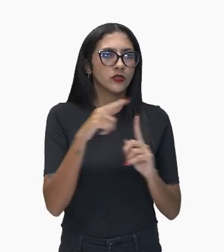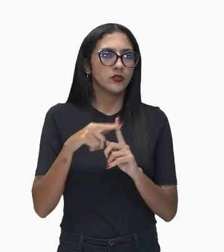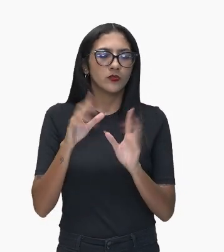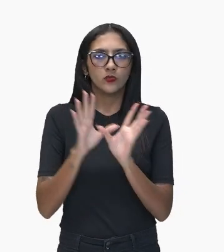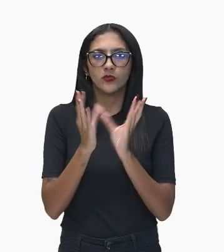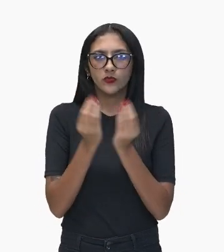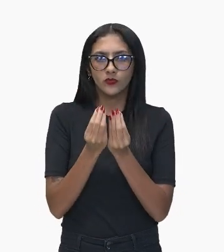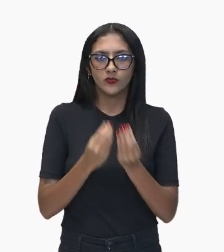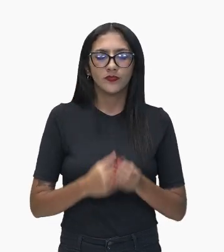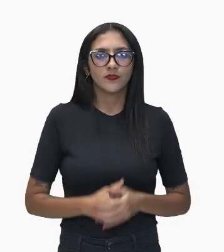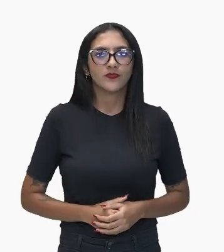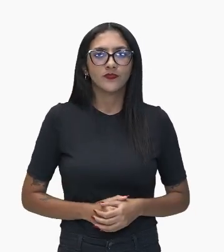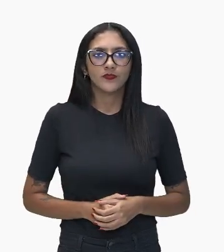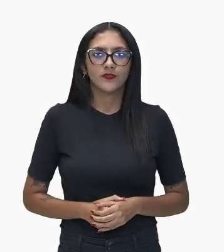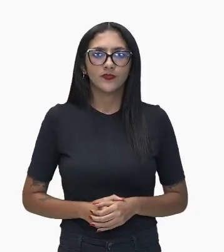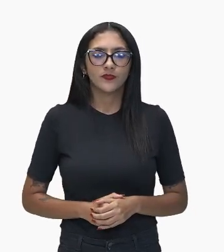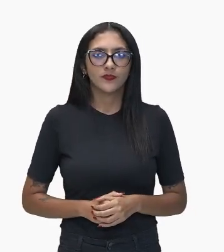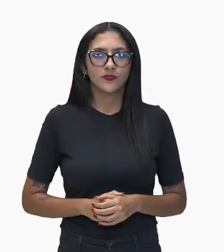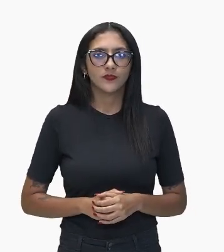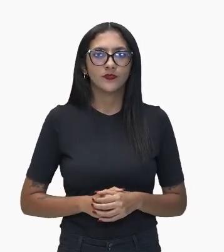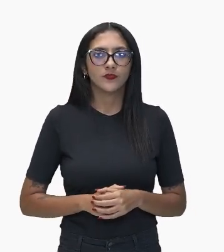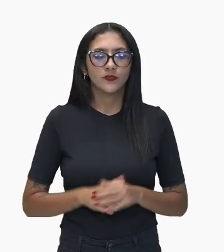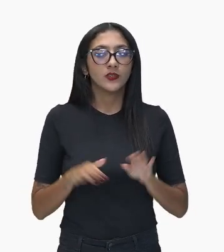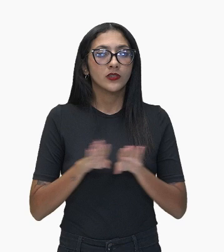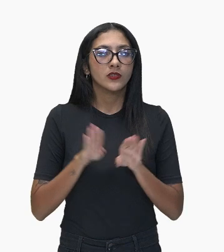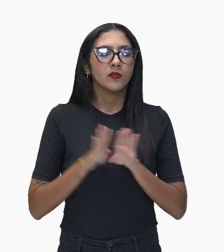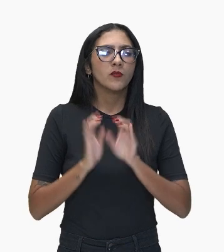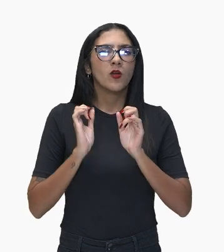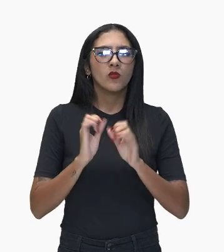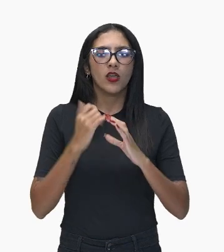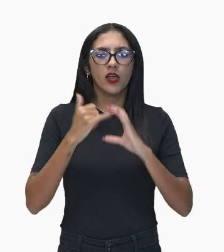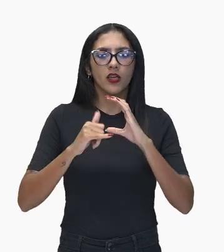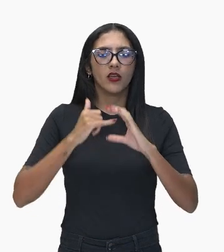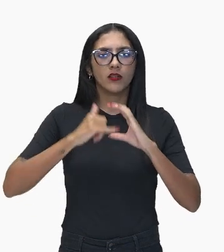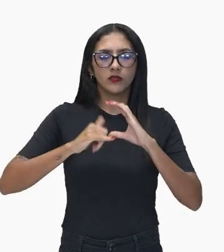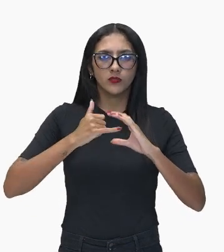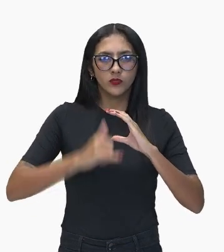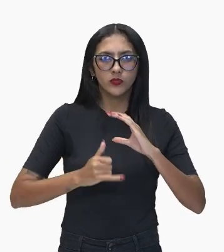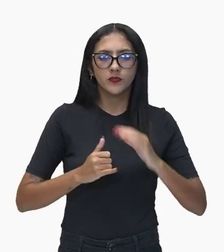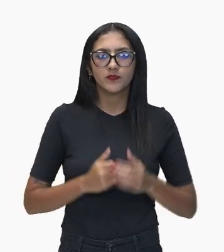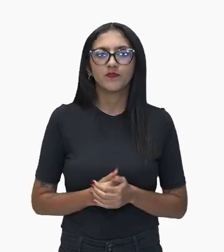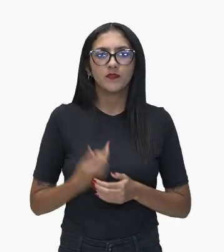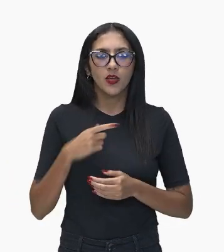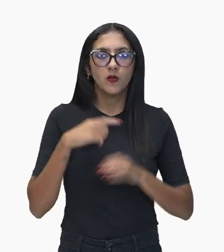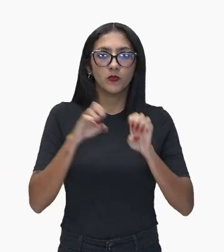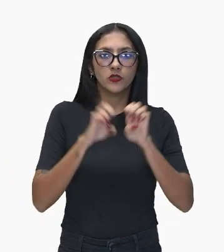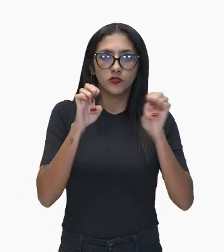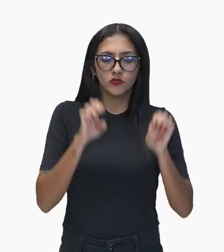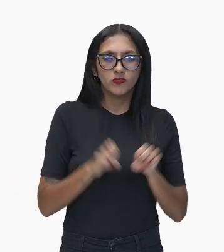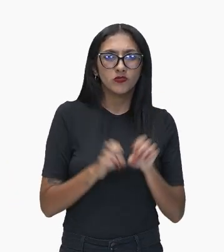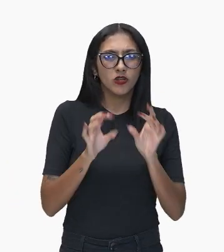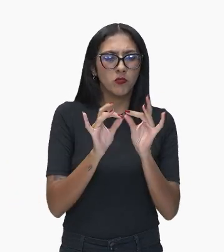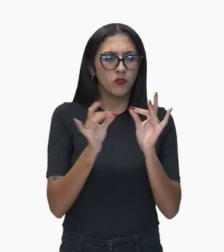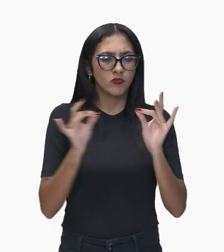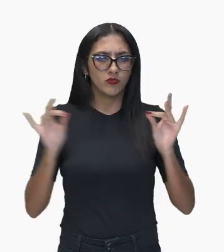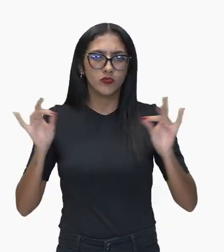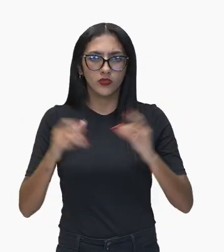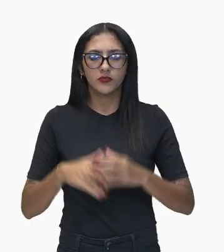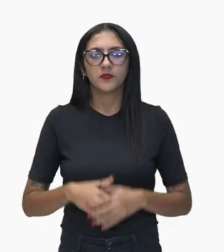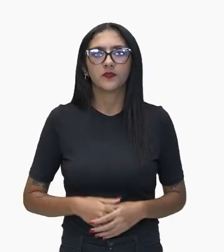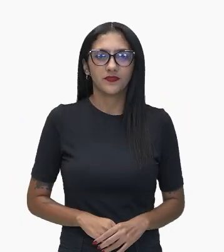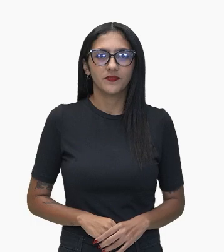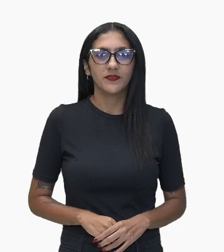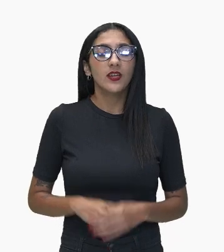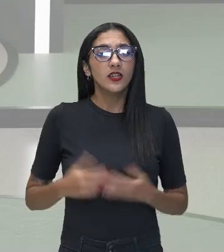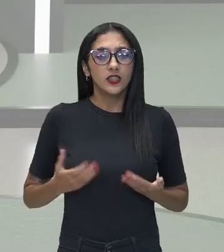polissacarídeos, que são carboidratos, né? Uma molécula muito grande de carboidratos. Então, já